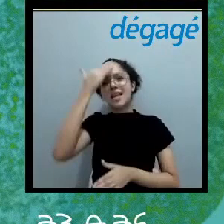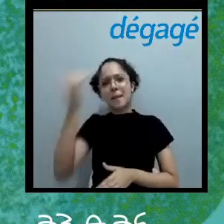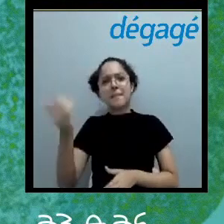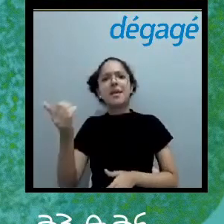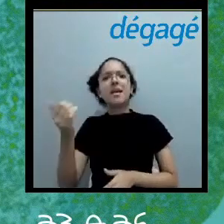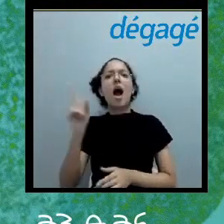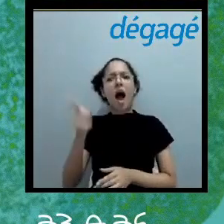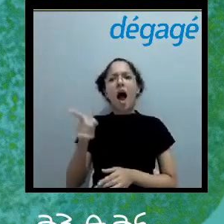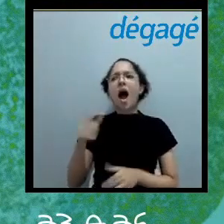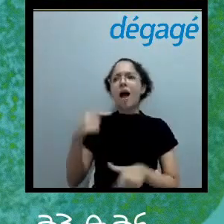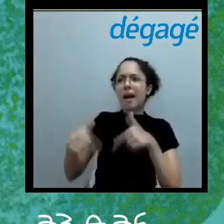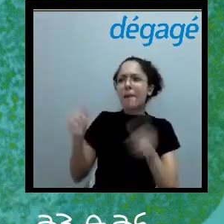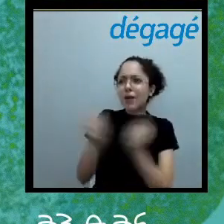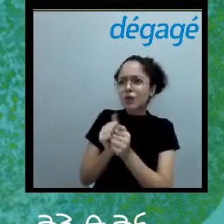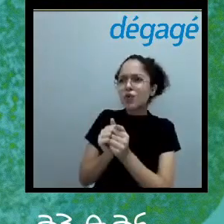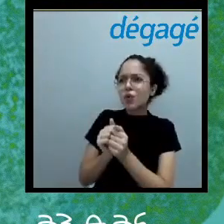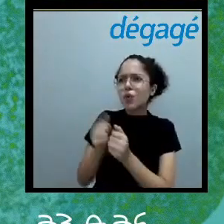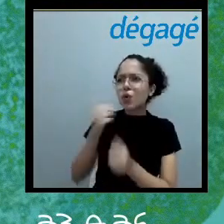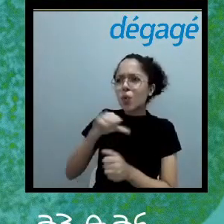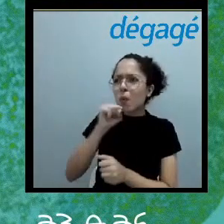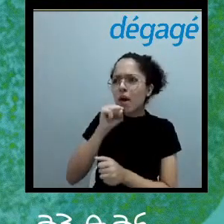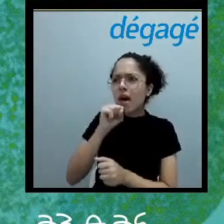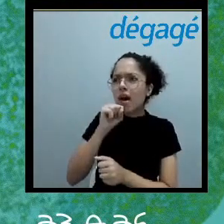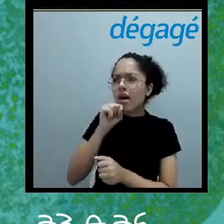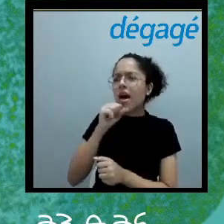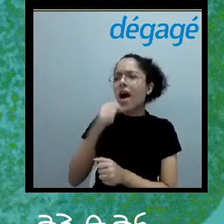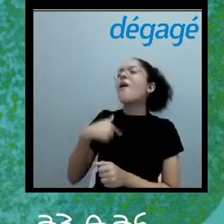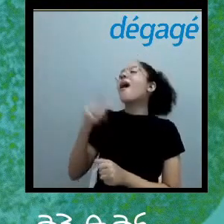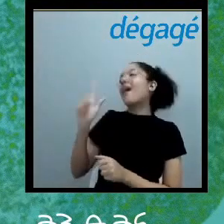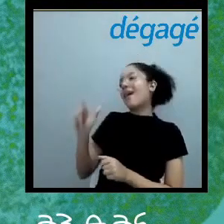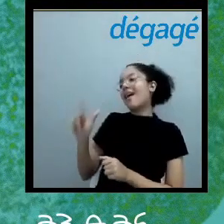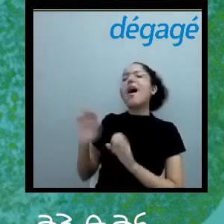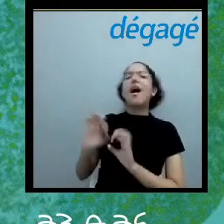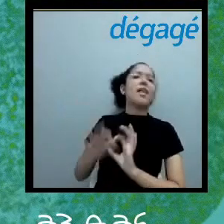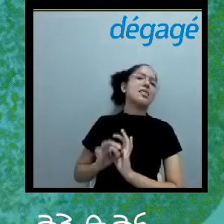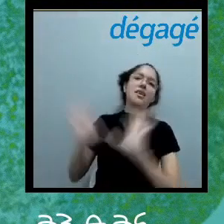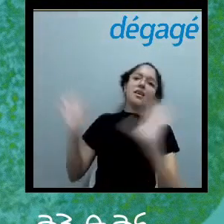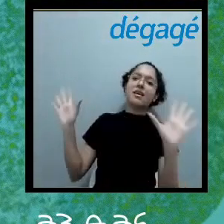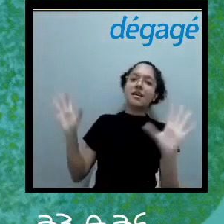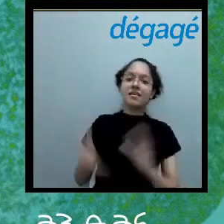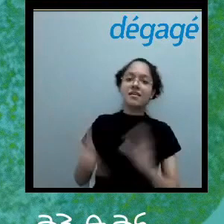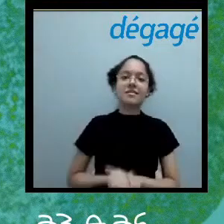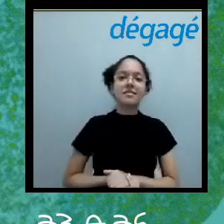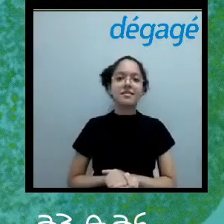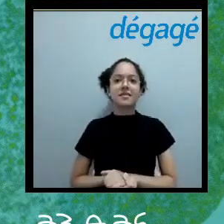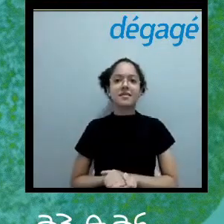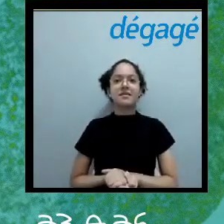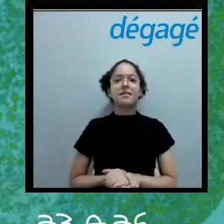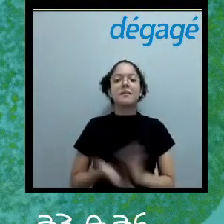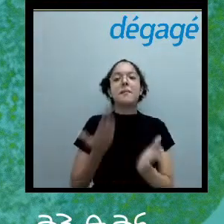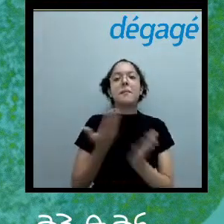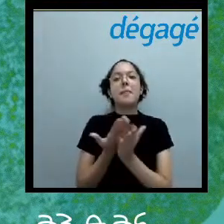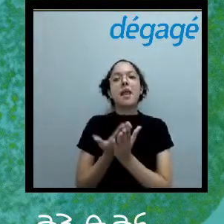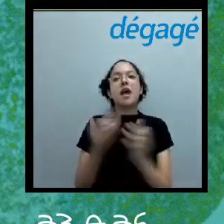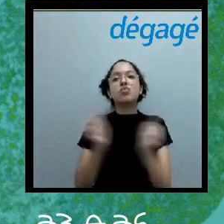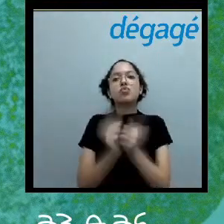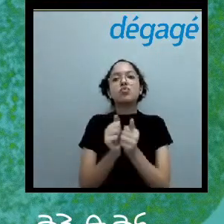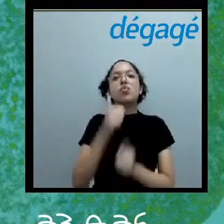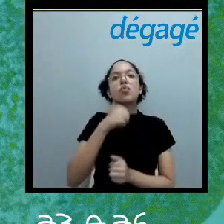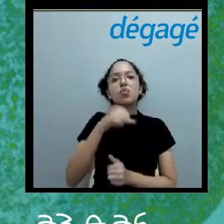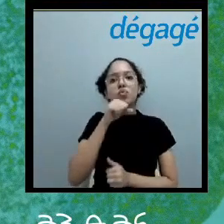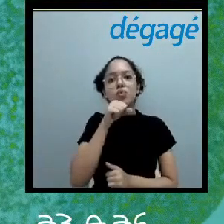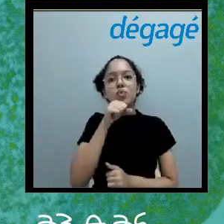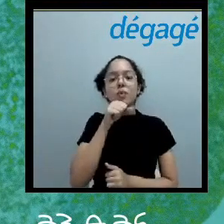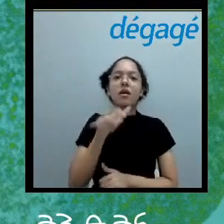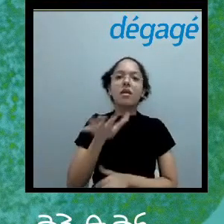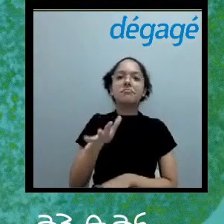e não tinha nem que pedir autorização, que a autorização já estava lidada com eles. As aulas com as mães ocorriam por ali. E aí